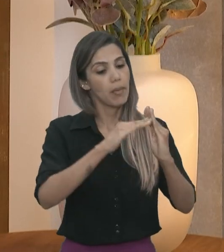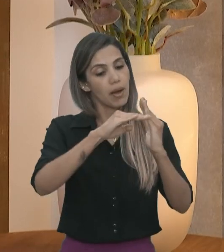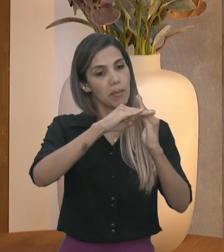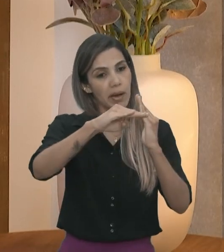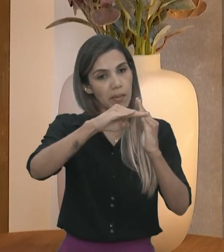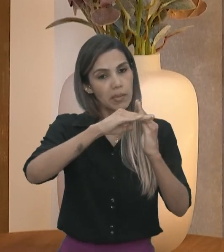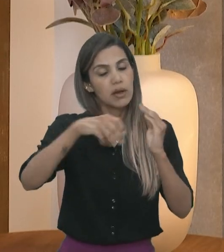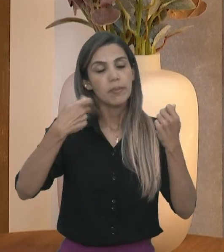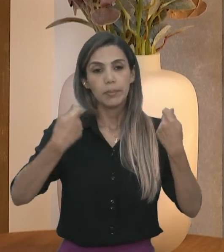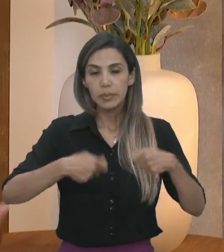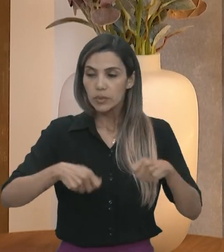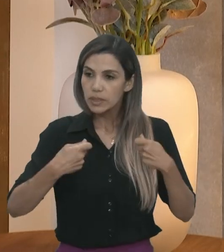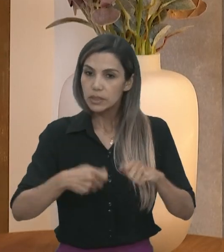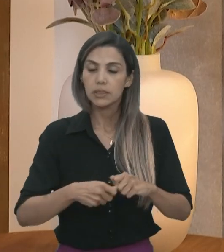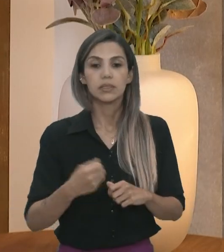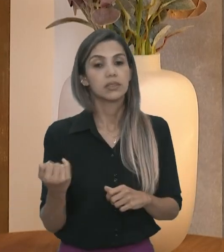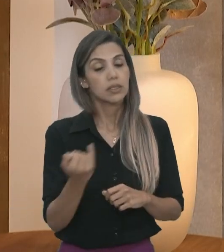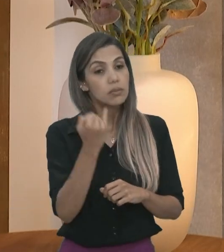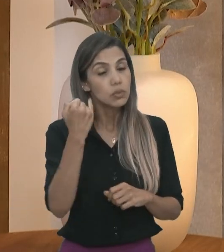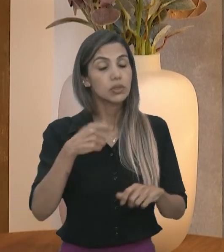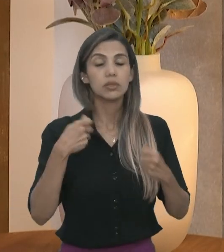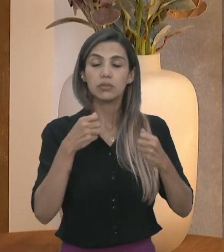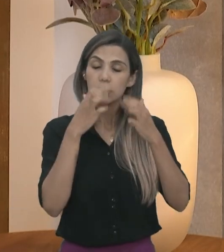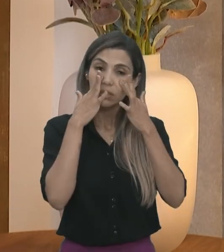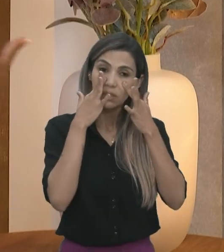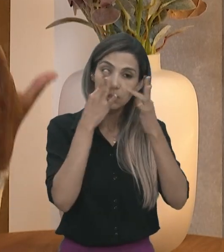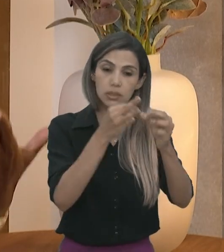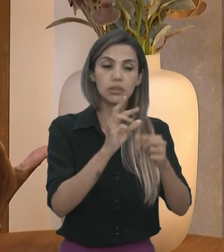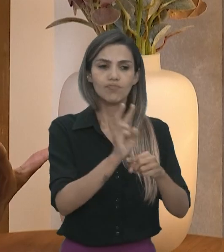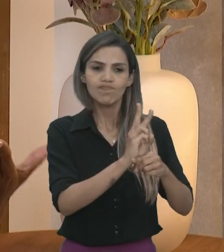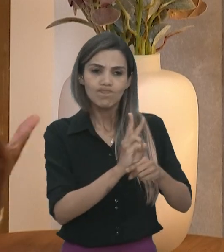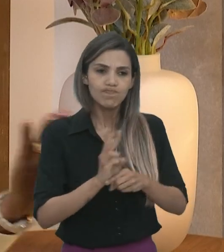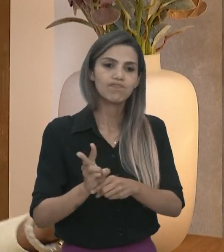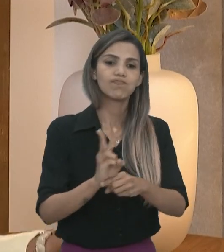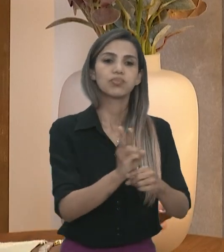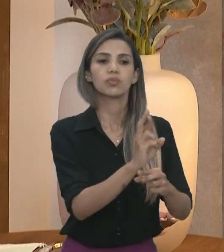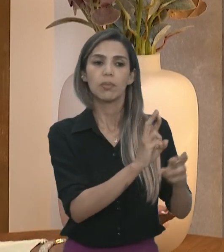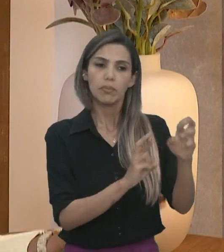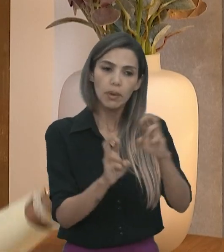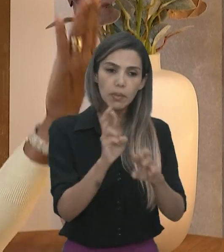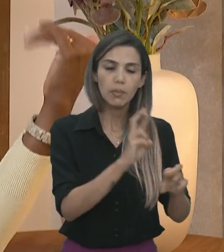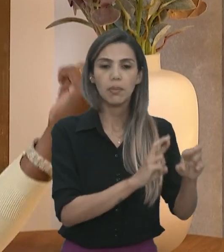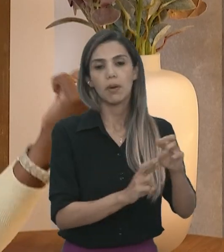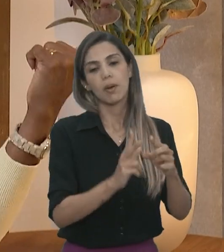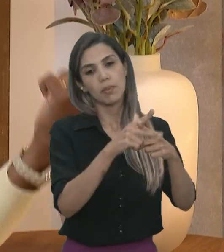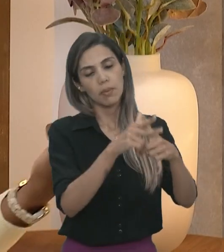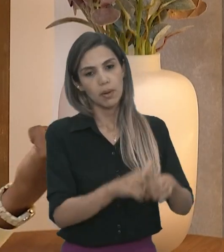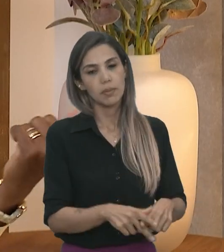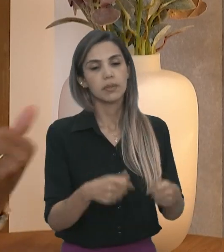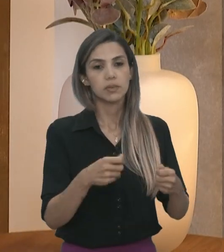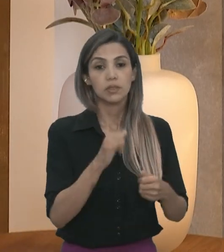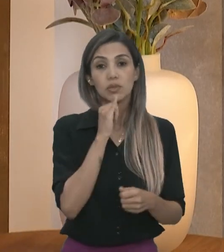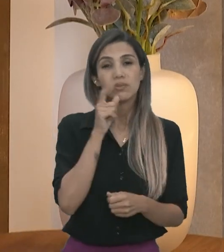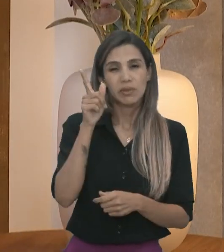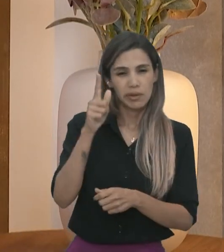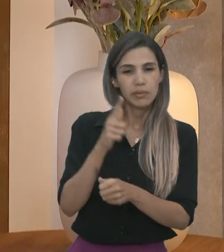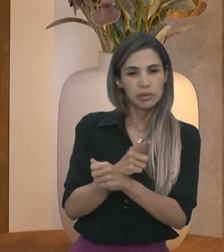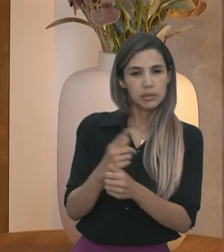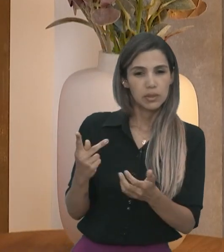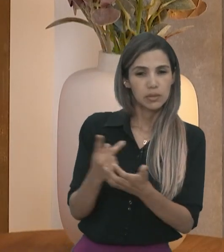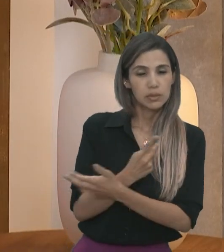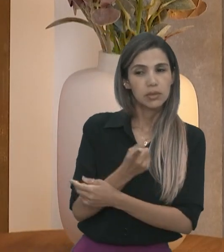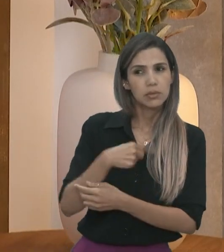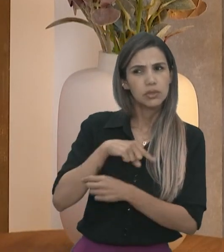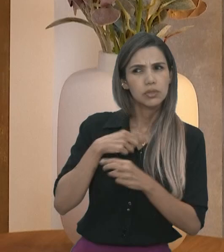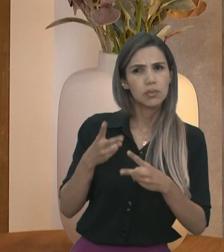de um olhar especial, uma atenção especial, porque muitas vezes, até no caso lá de Aparecida, a gente observou